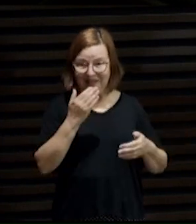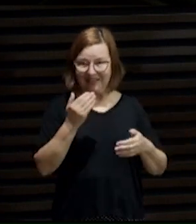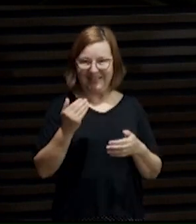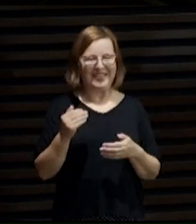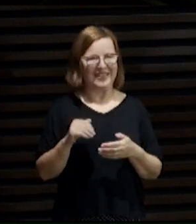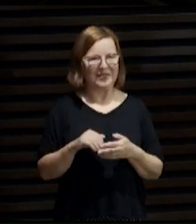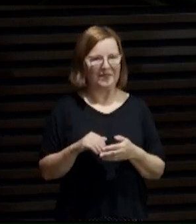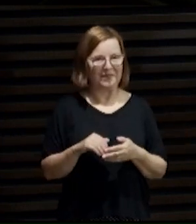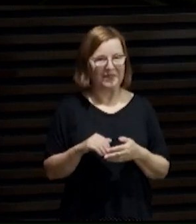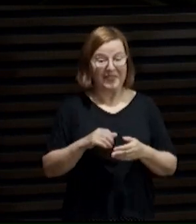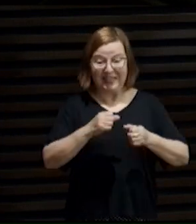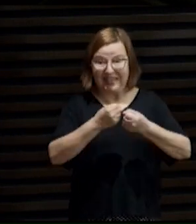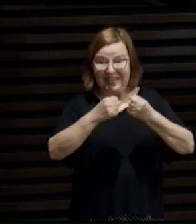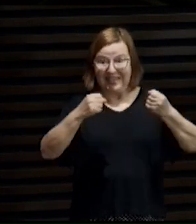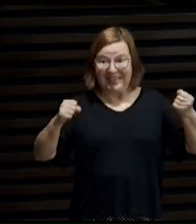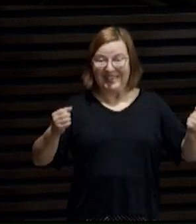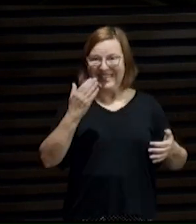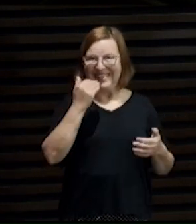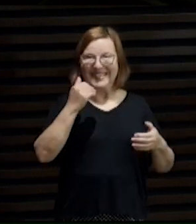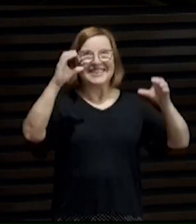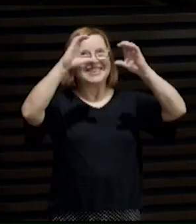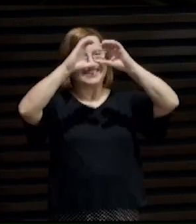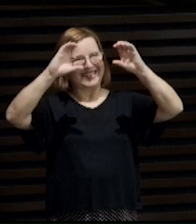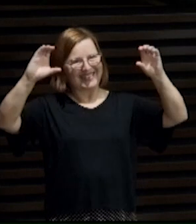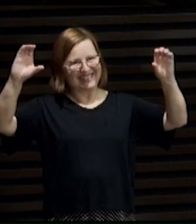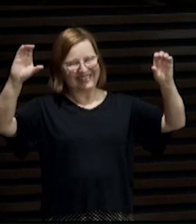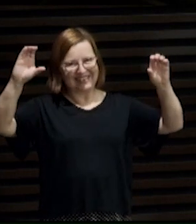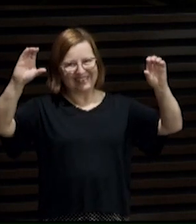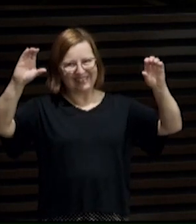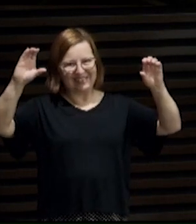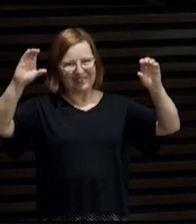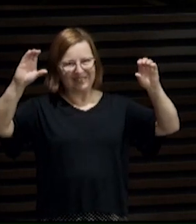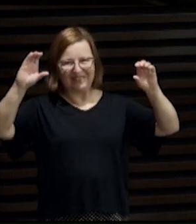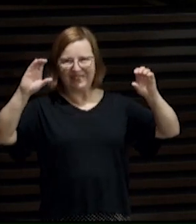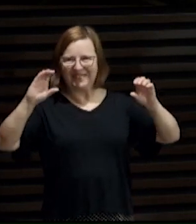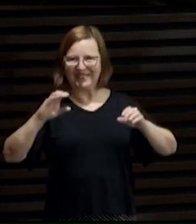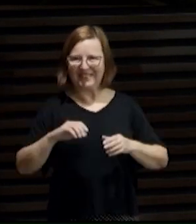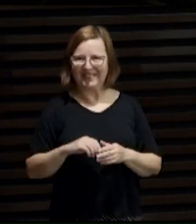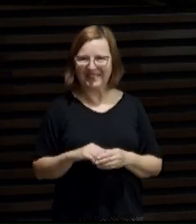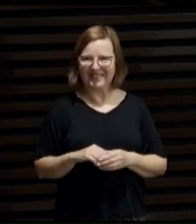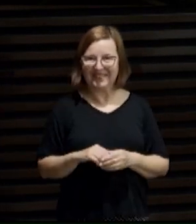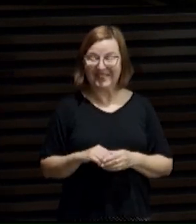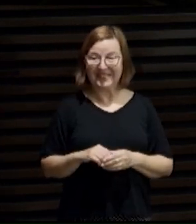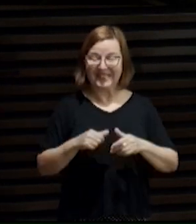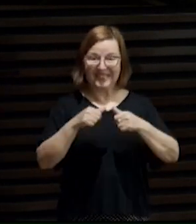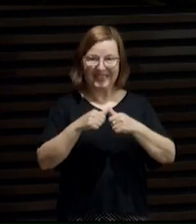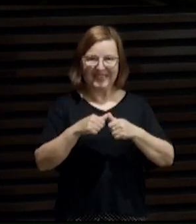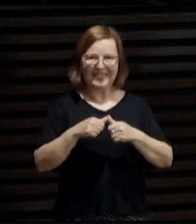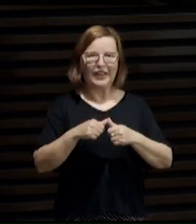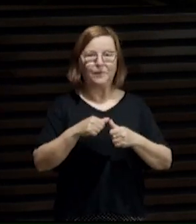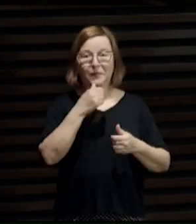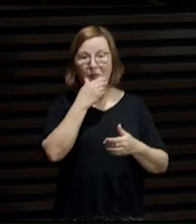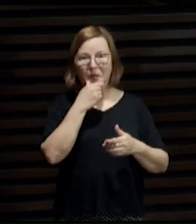bodas do Cordeiro, a grande ceia celestial. ali estará o noivo, a